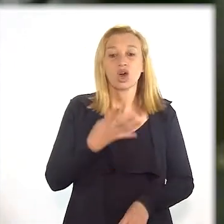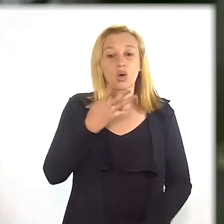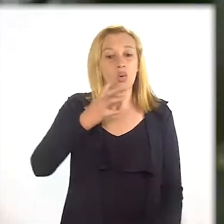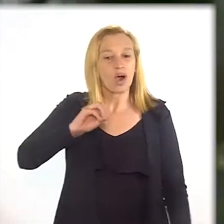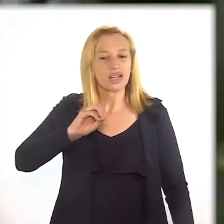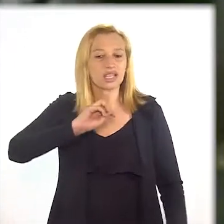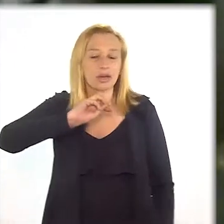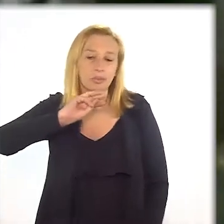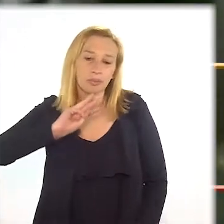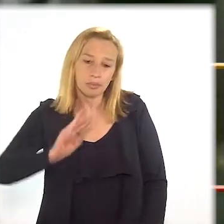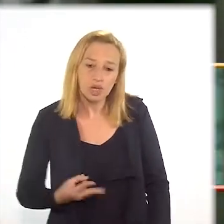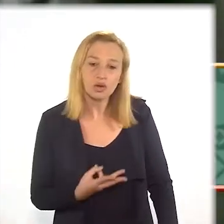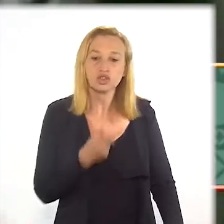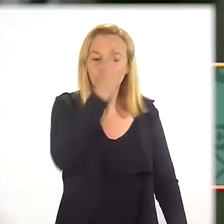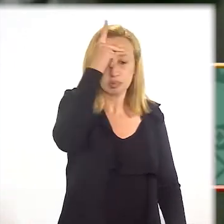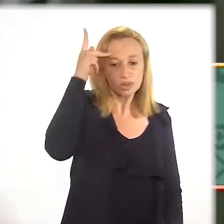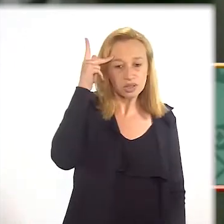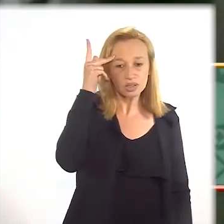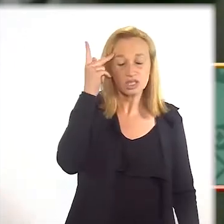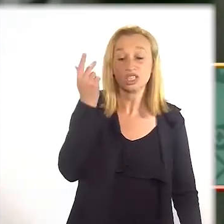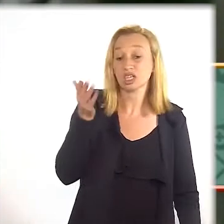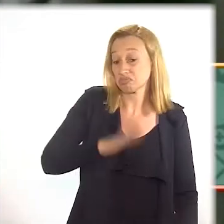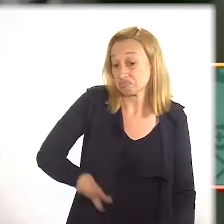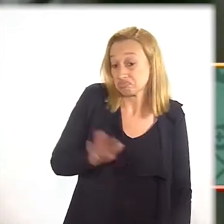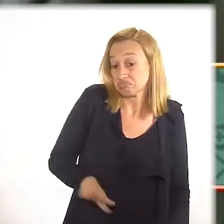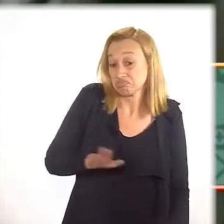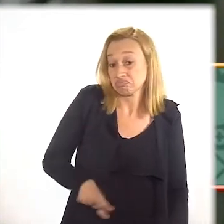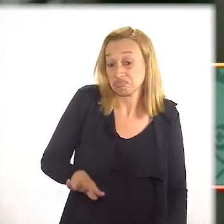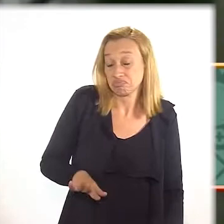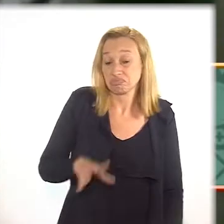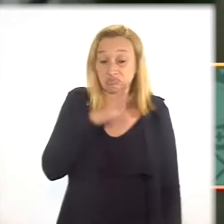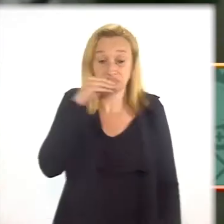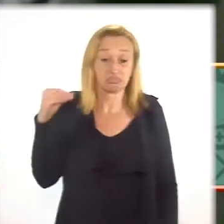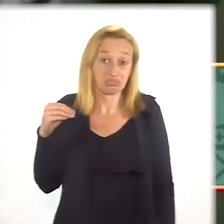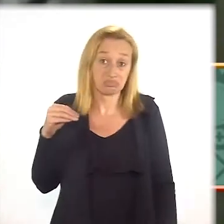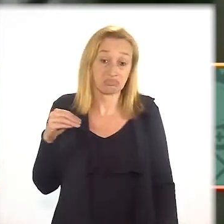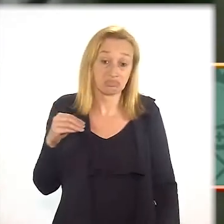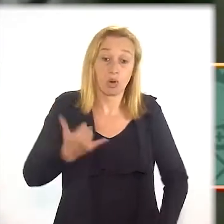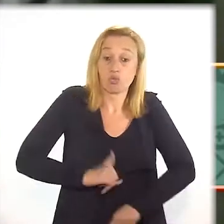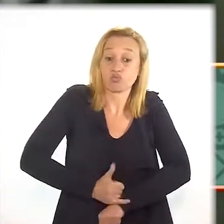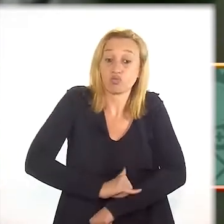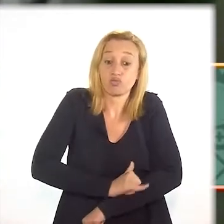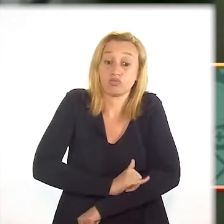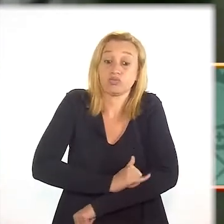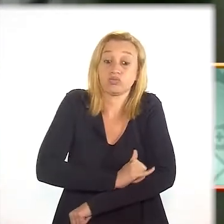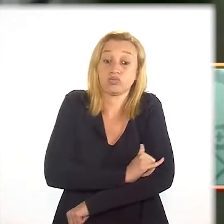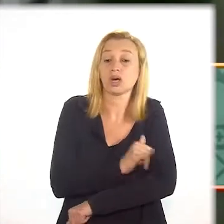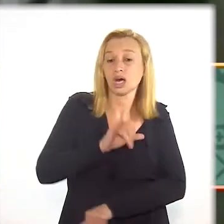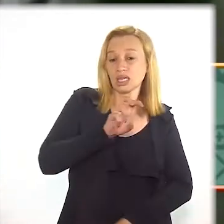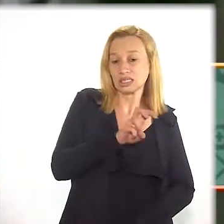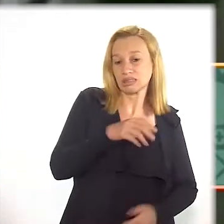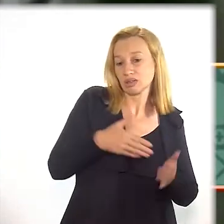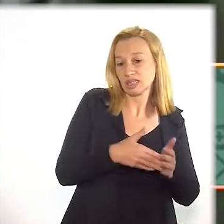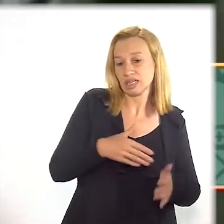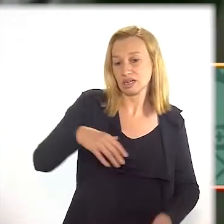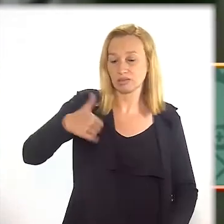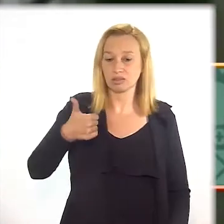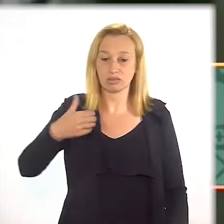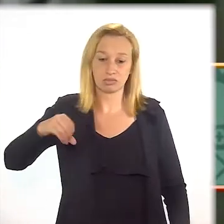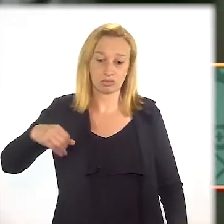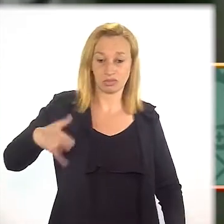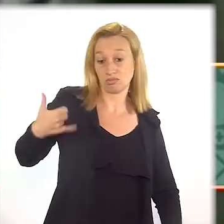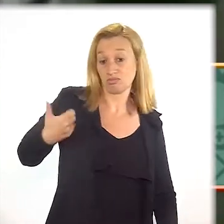40 milhões de crianças e adolescentes têm excesso de peso no mundo, crianças entre 5 e 19 anos.